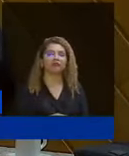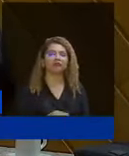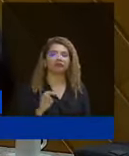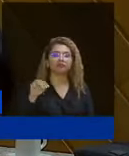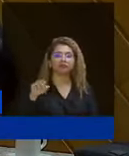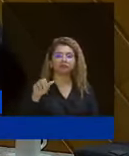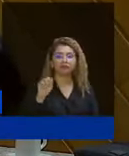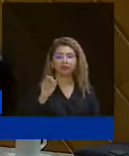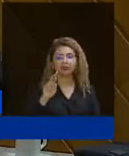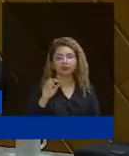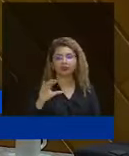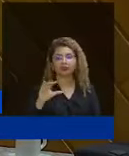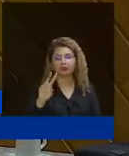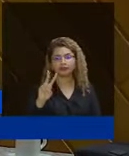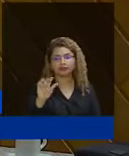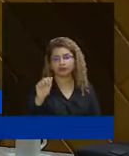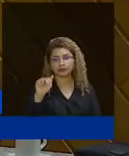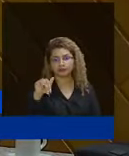Marcivânia